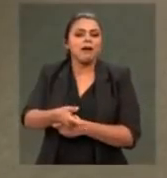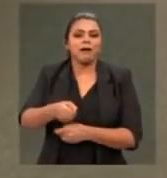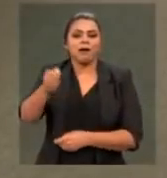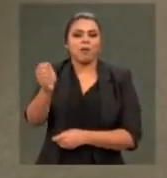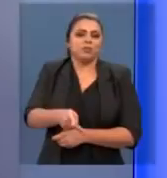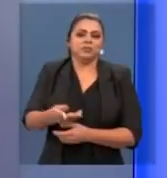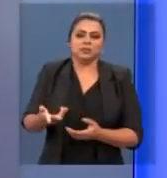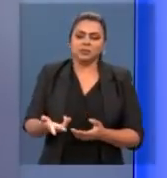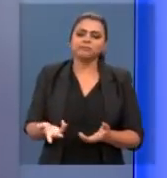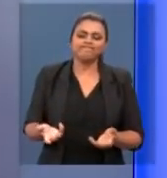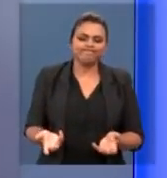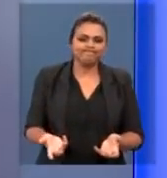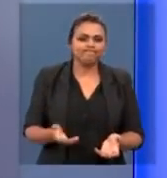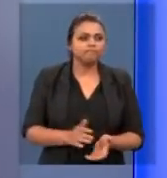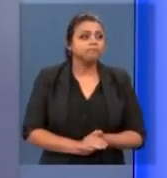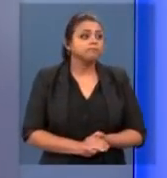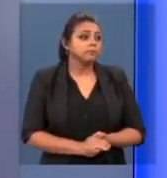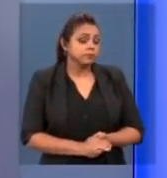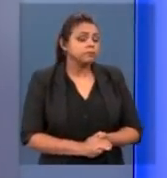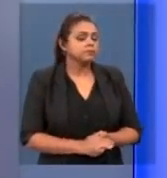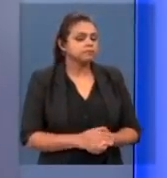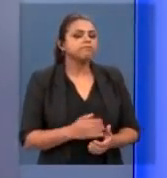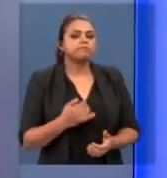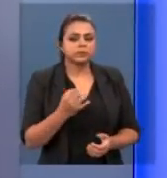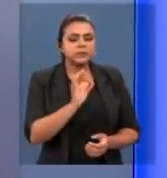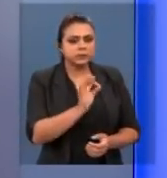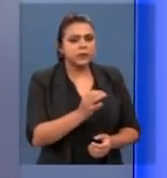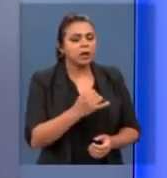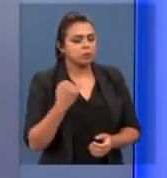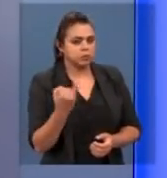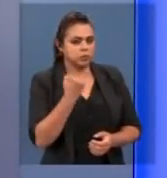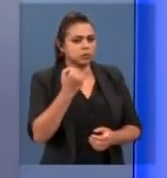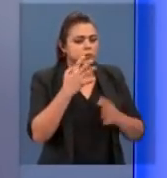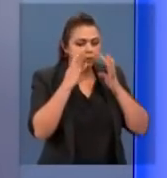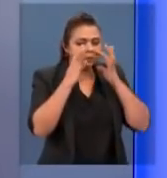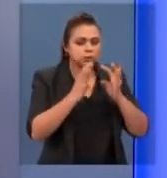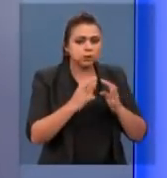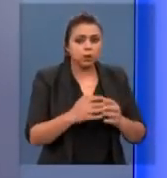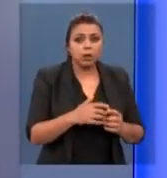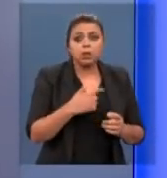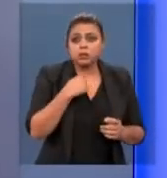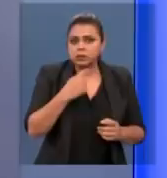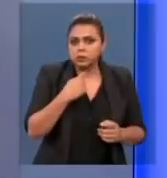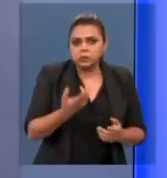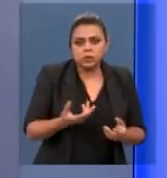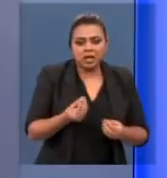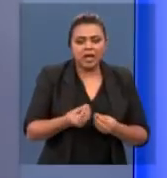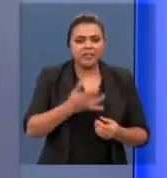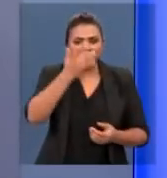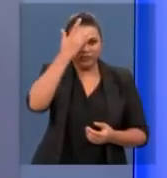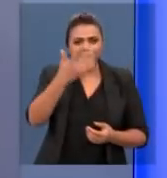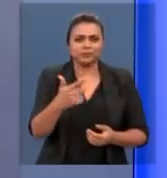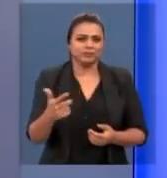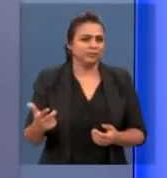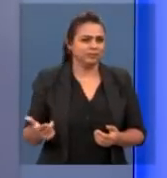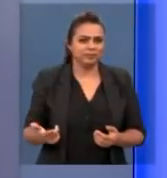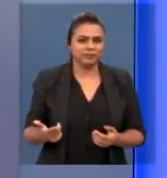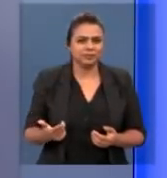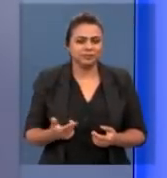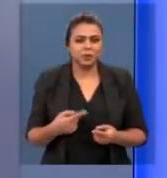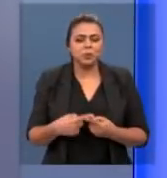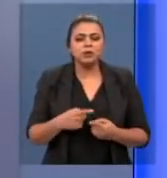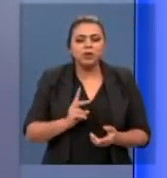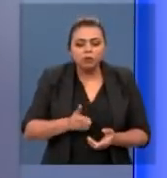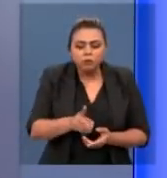é uma nata então isso é importante veja só é não tem saída fácil nesse processo não gente se nós